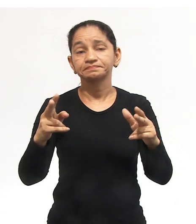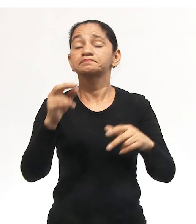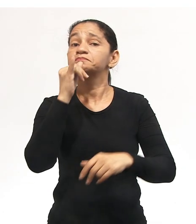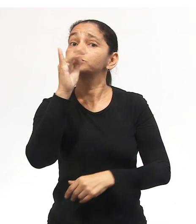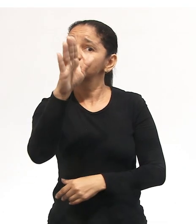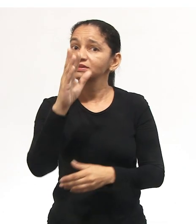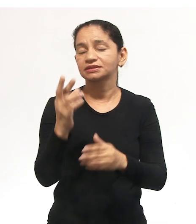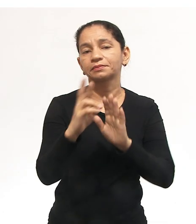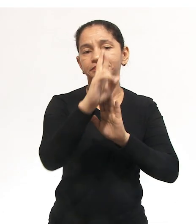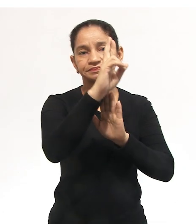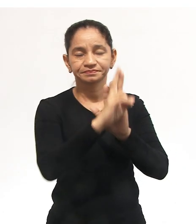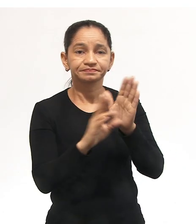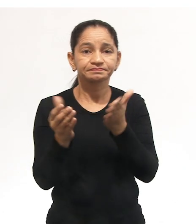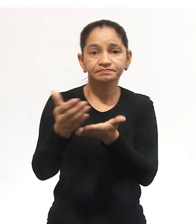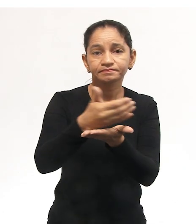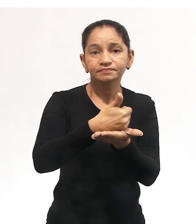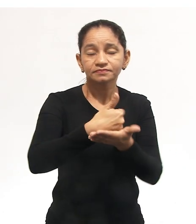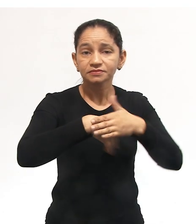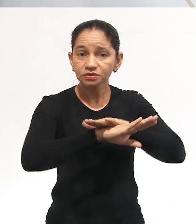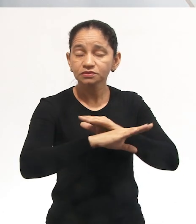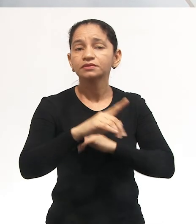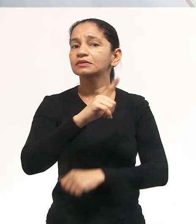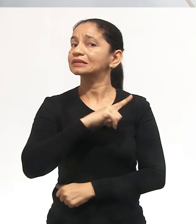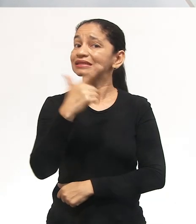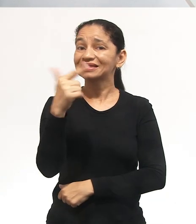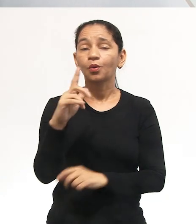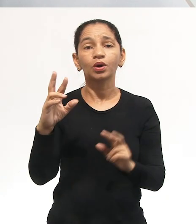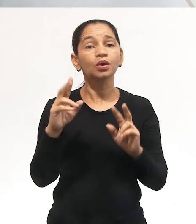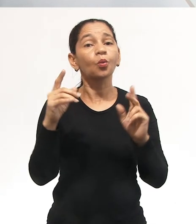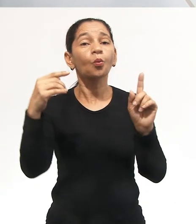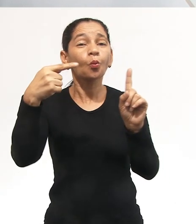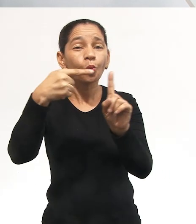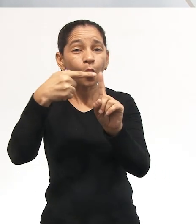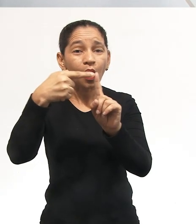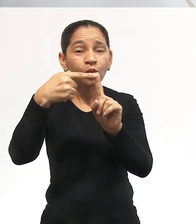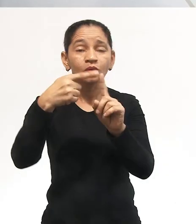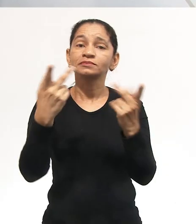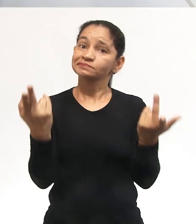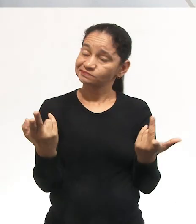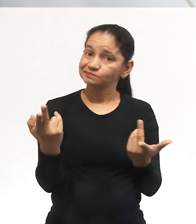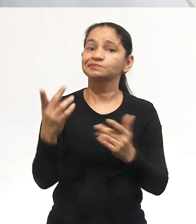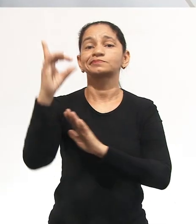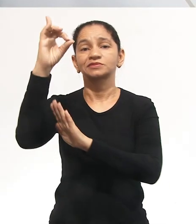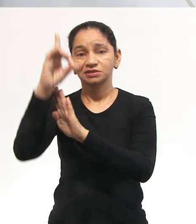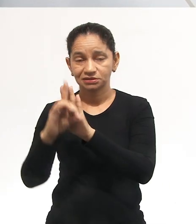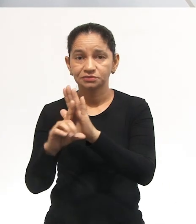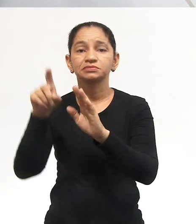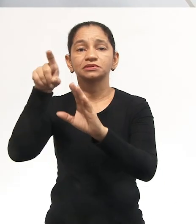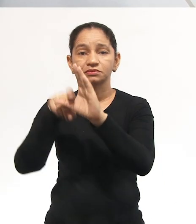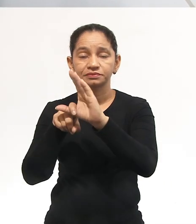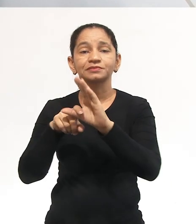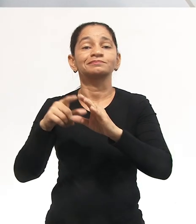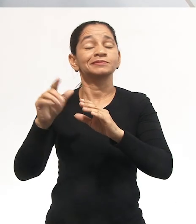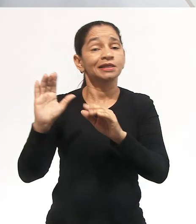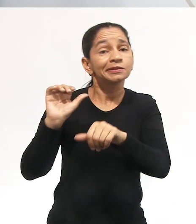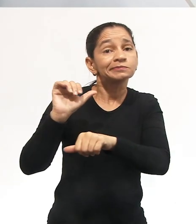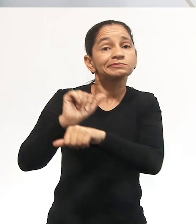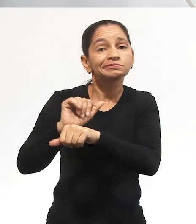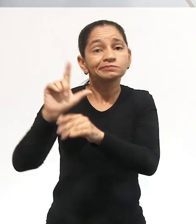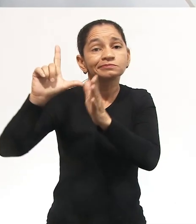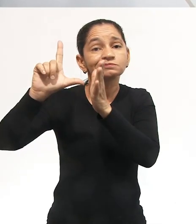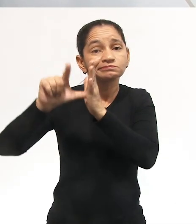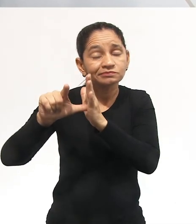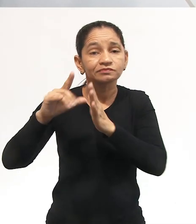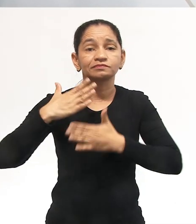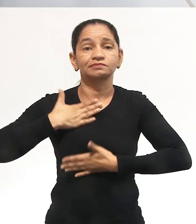receita. Caso a receita não ocorra da maneira como era esperada, então também as despesas vão ter que dar uma acalmada, né?